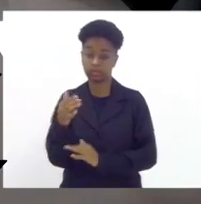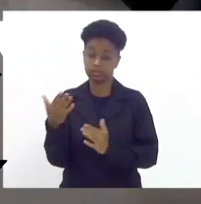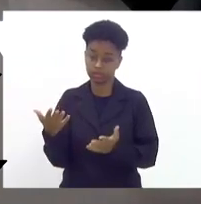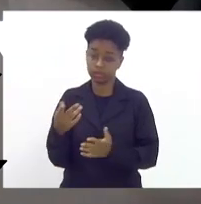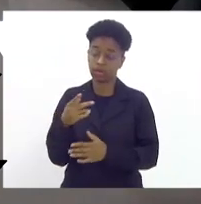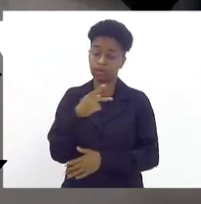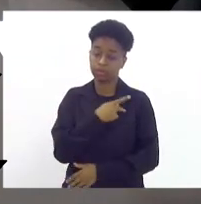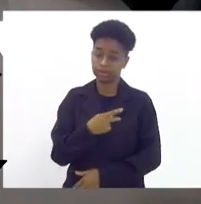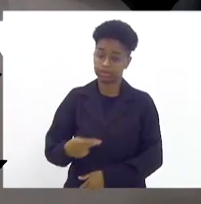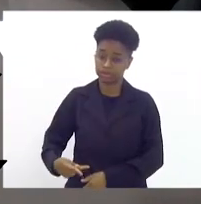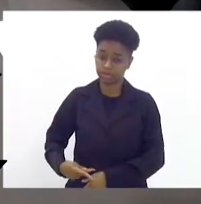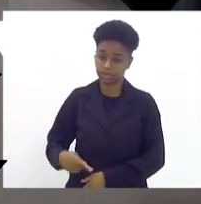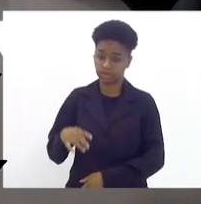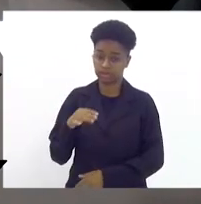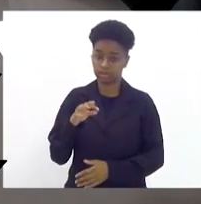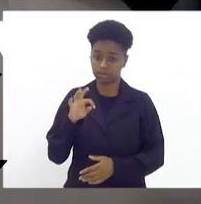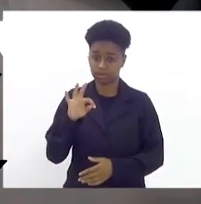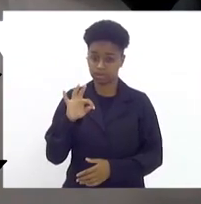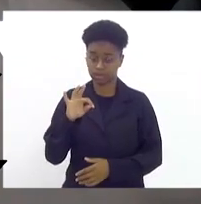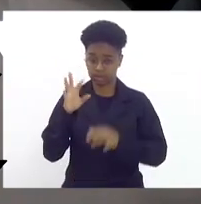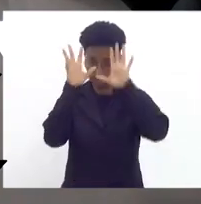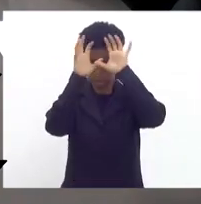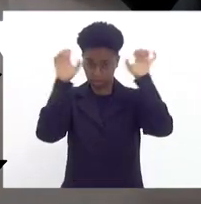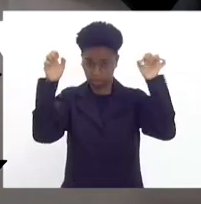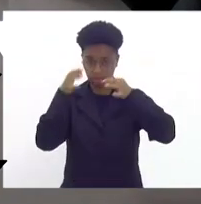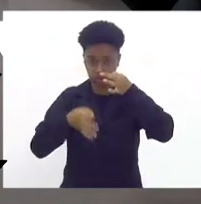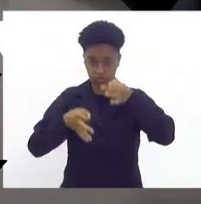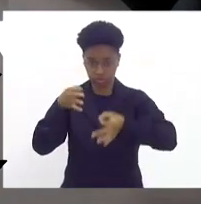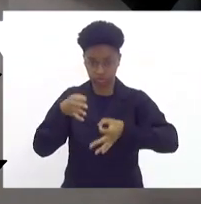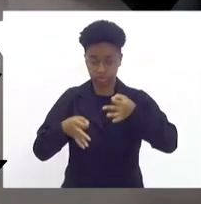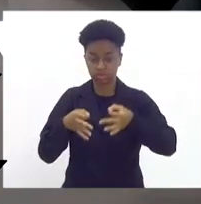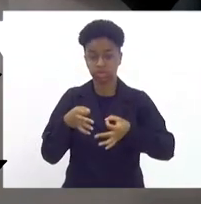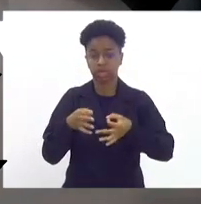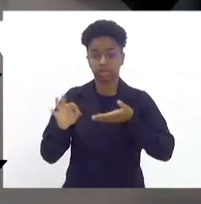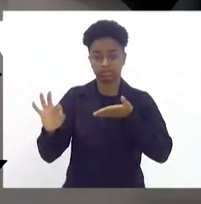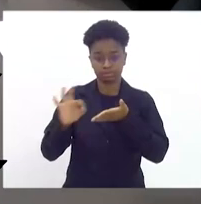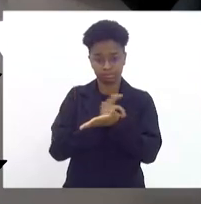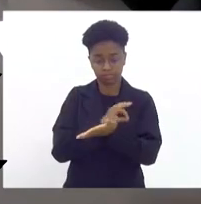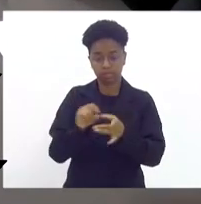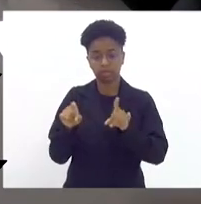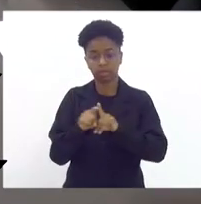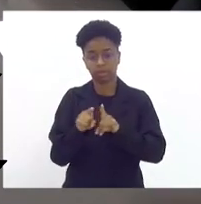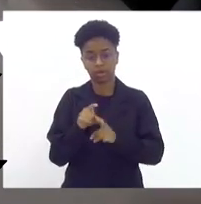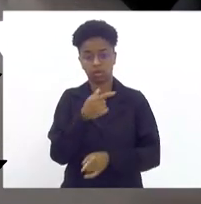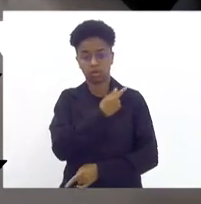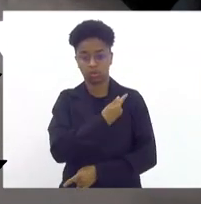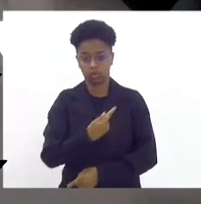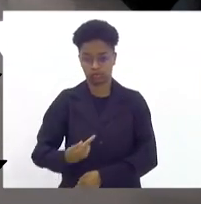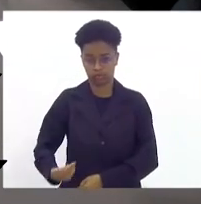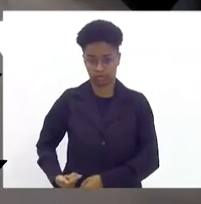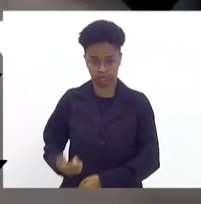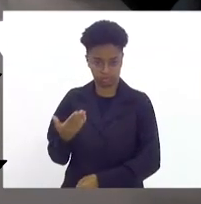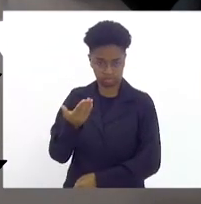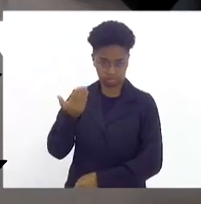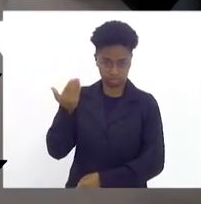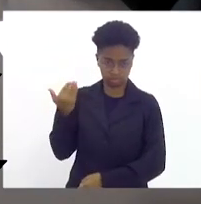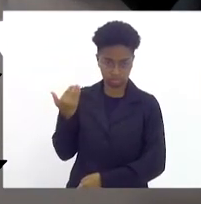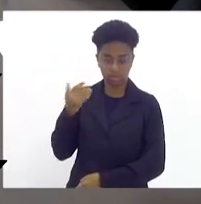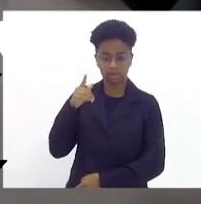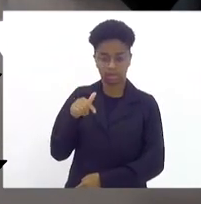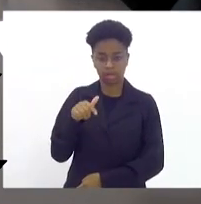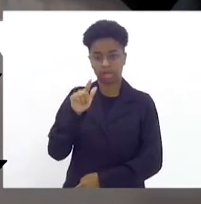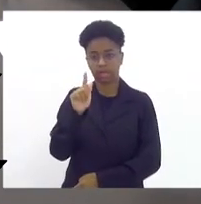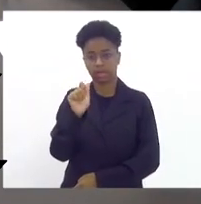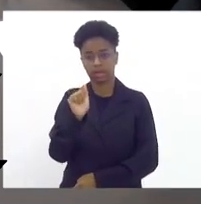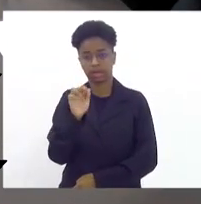do TJ, desembargador Manes, e assinado pelo governador de então,